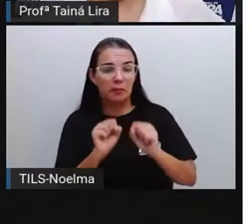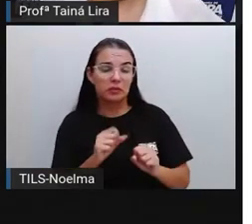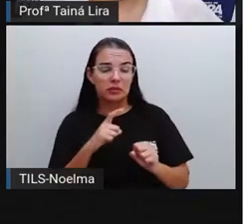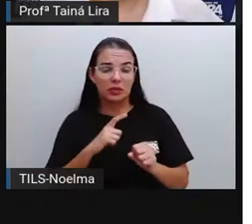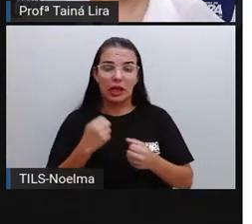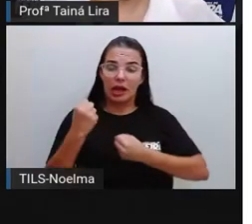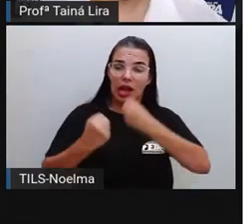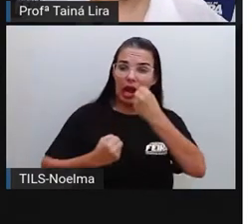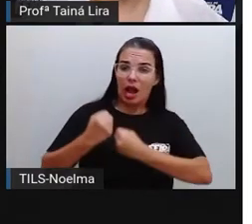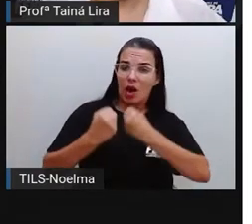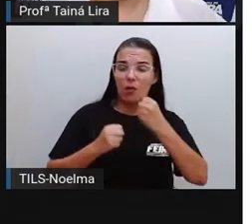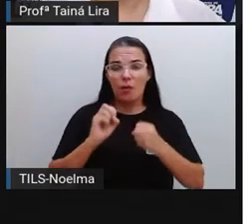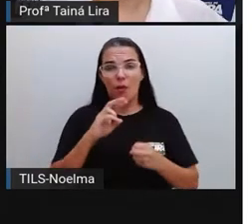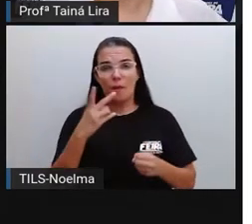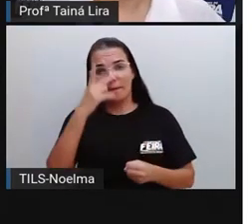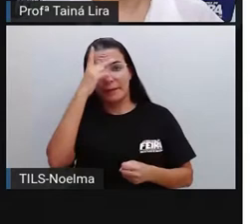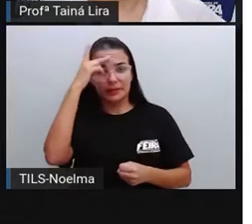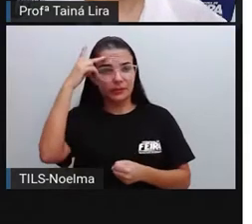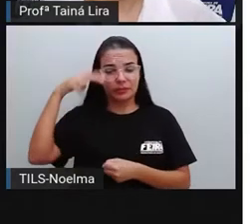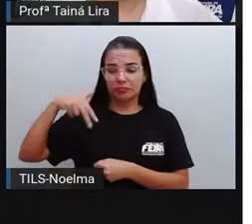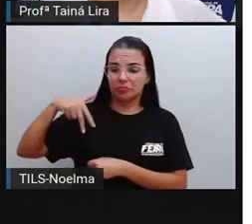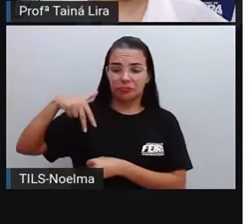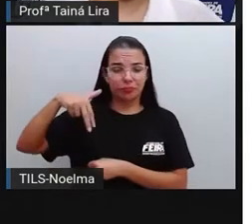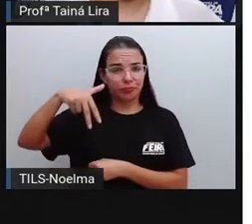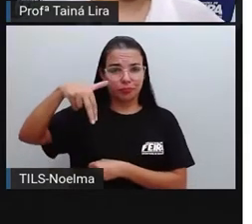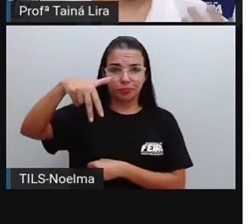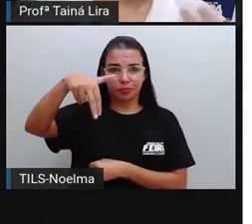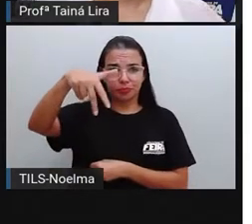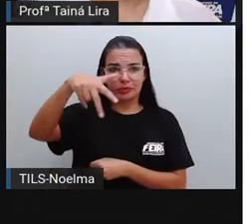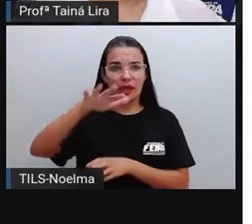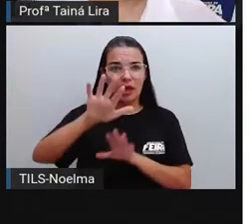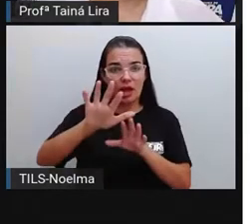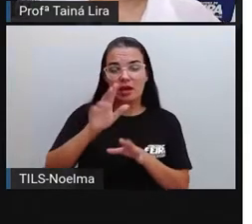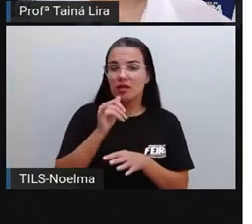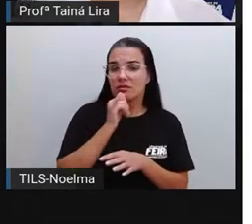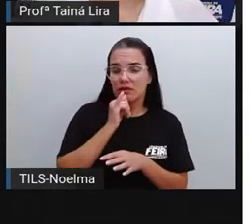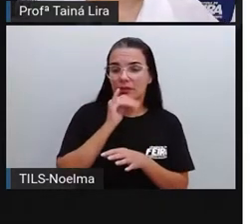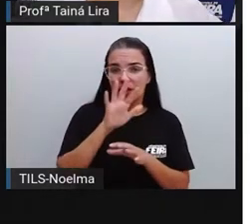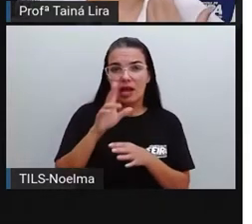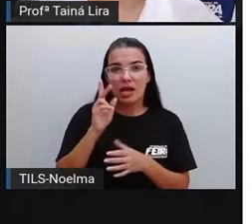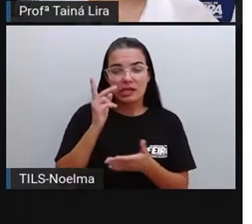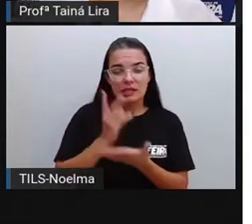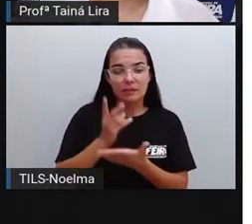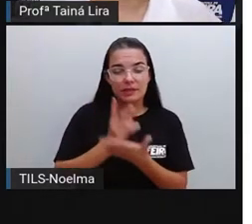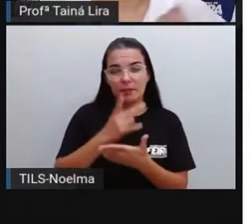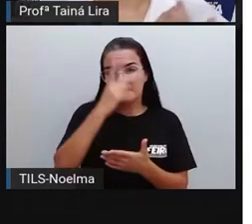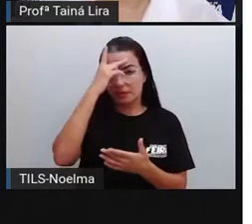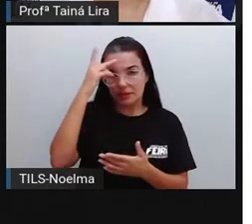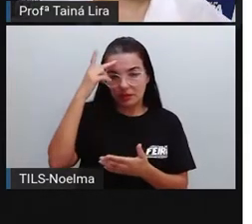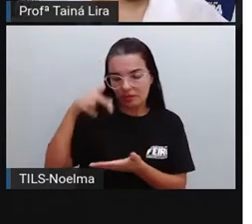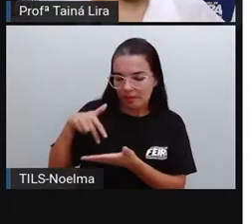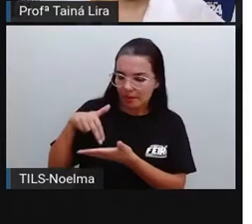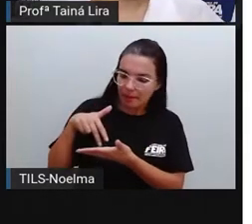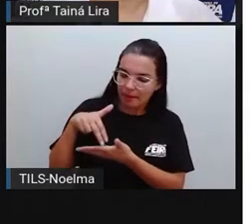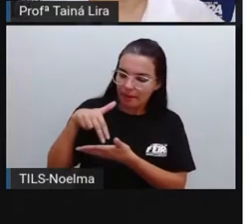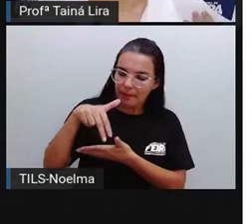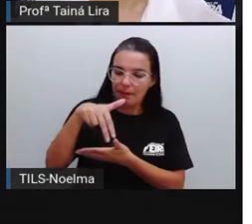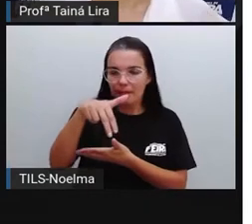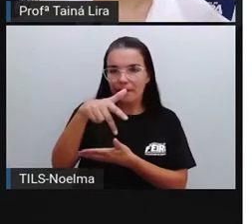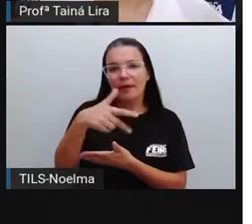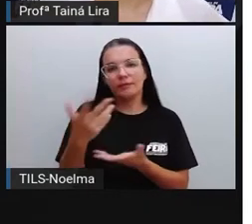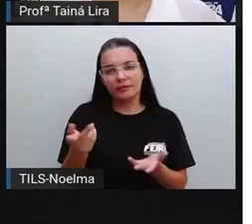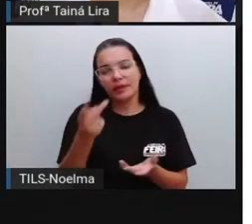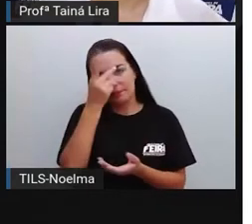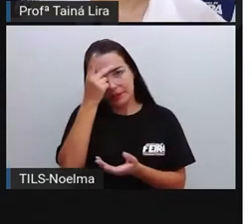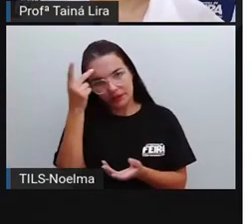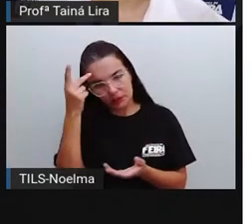de carro como trânsito de pedestre. Geralmente, quem caminha no canteiro central são os pedestres. Então,